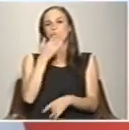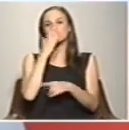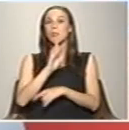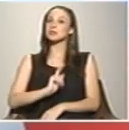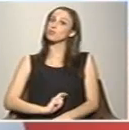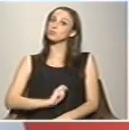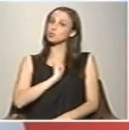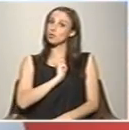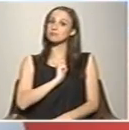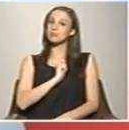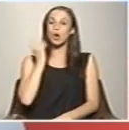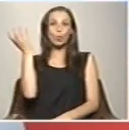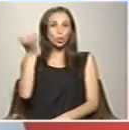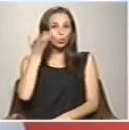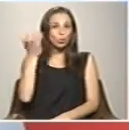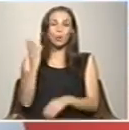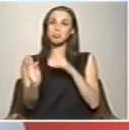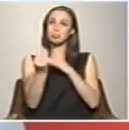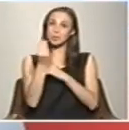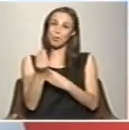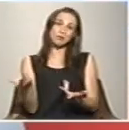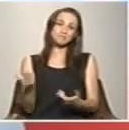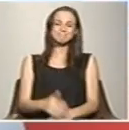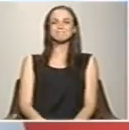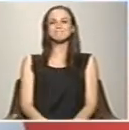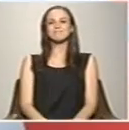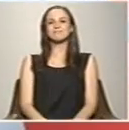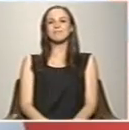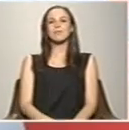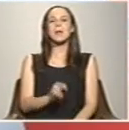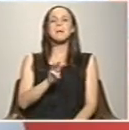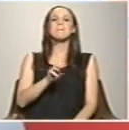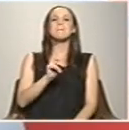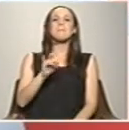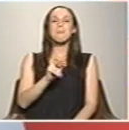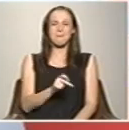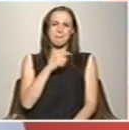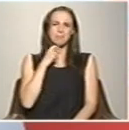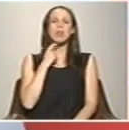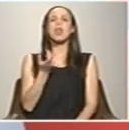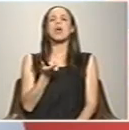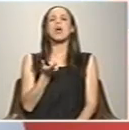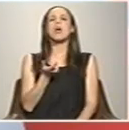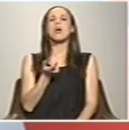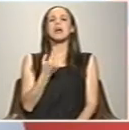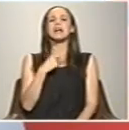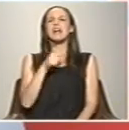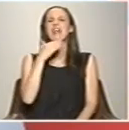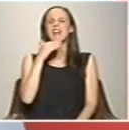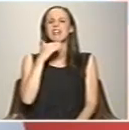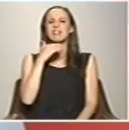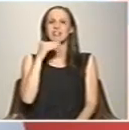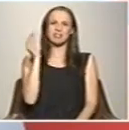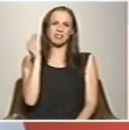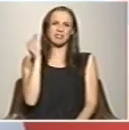emoções, a cultura, o património, etc. Padre José Maia, ter mais idade é